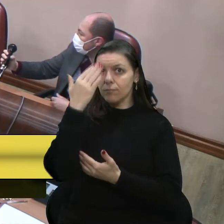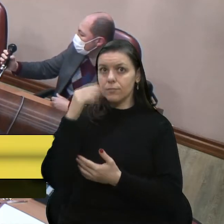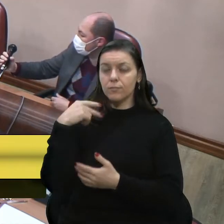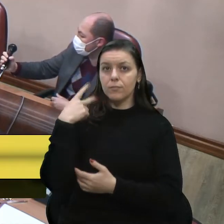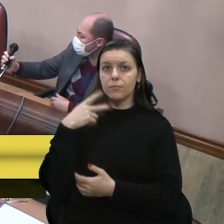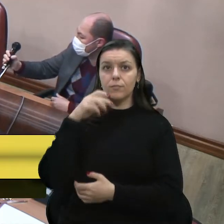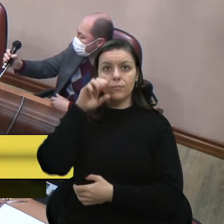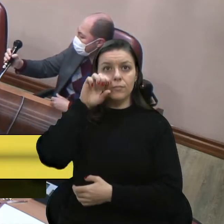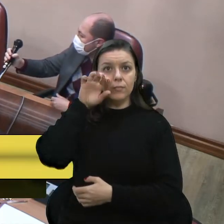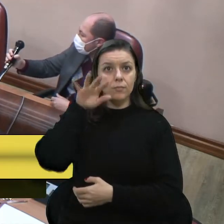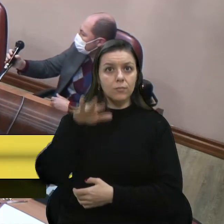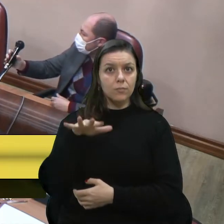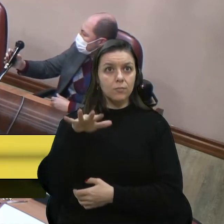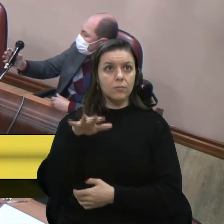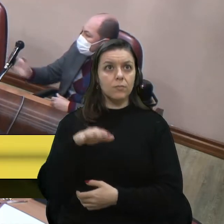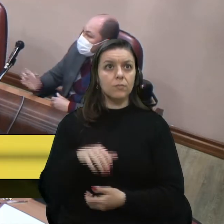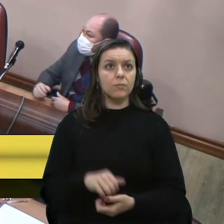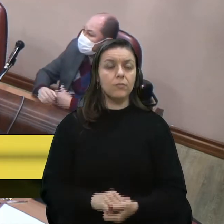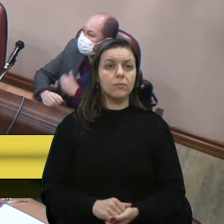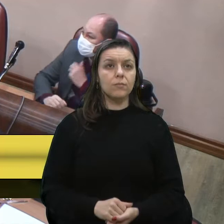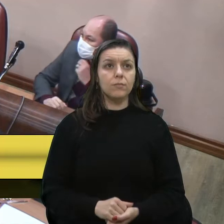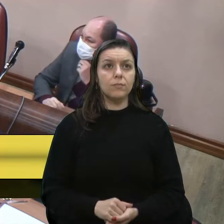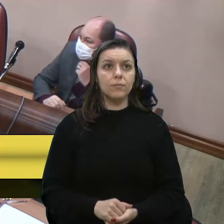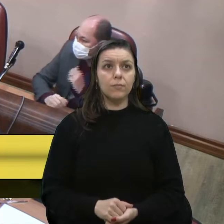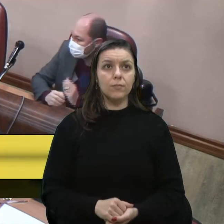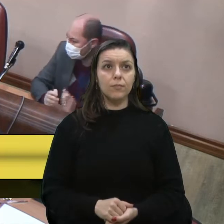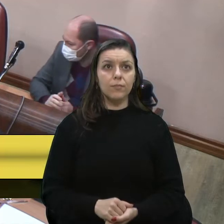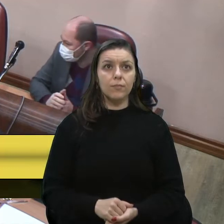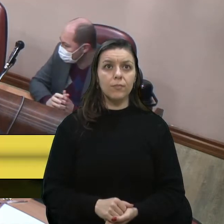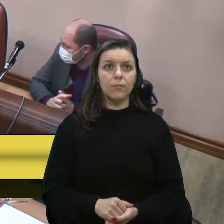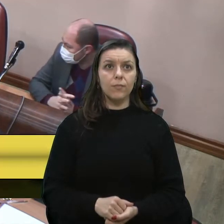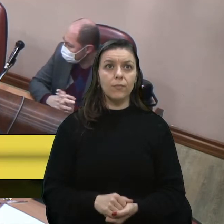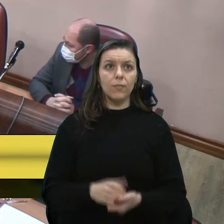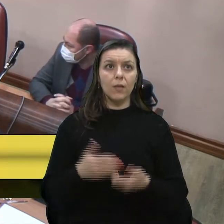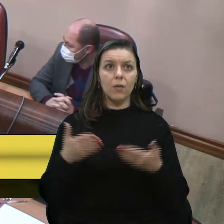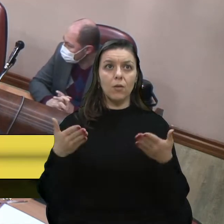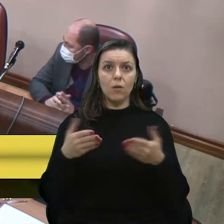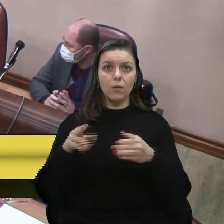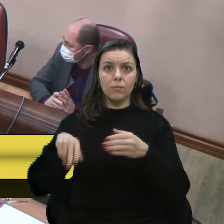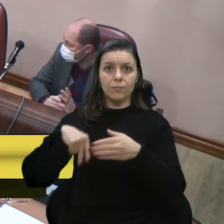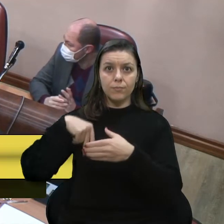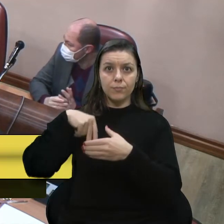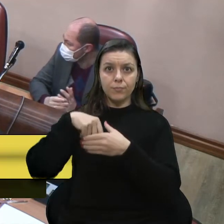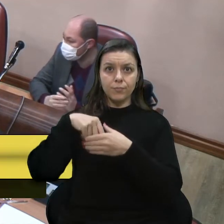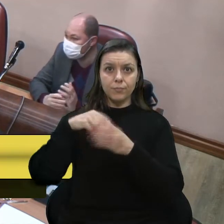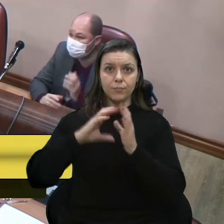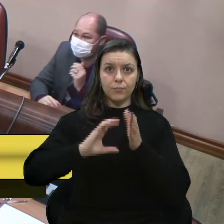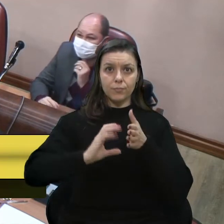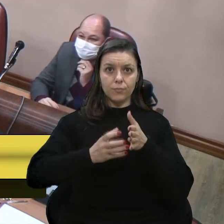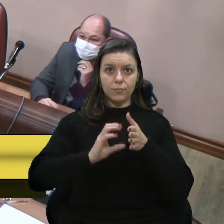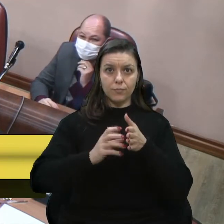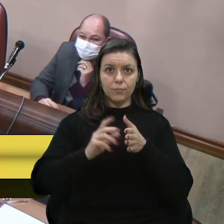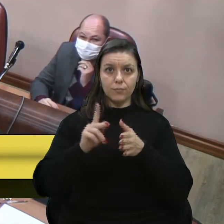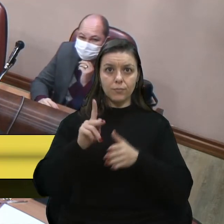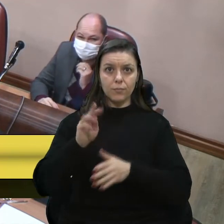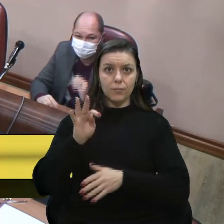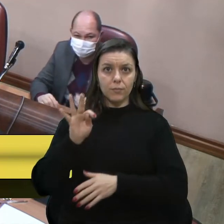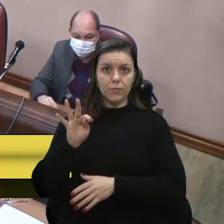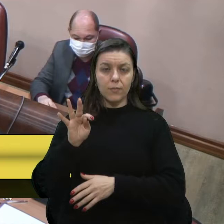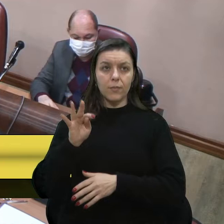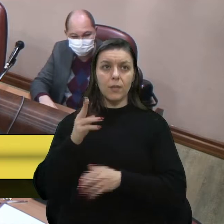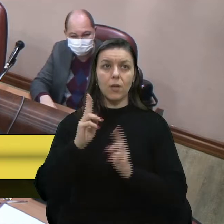Não solicitou? Em declaração de líder da bancada do PT, permanece Estela Balardim com a